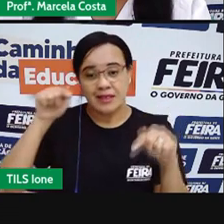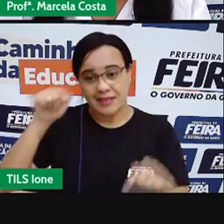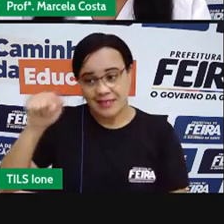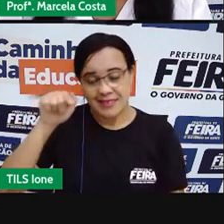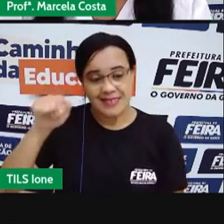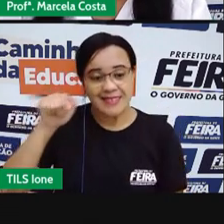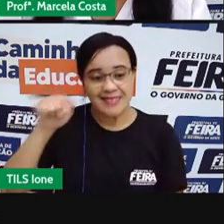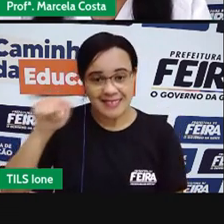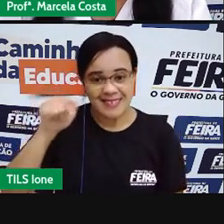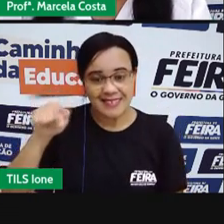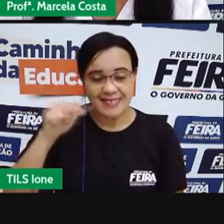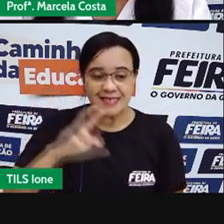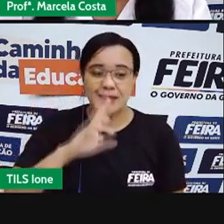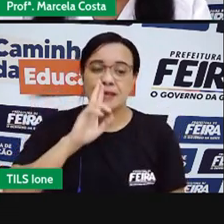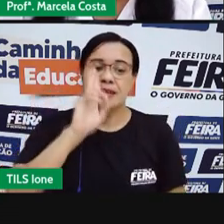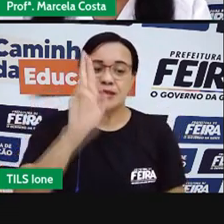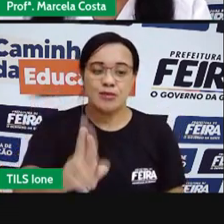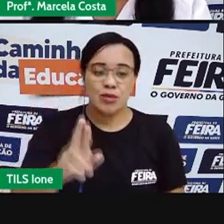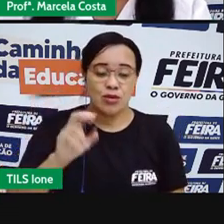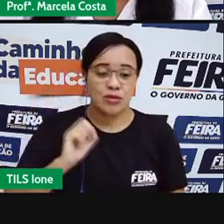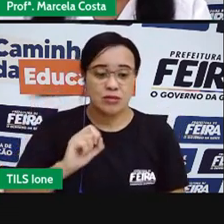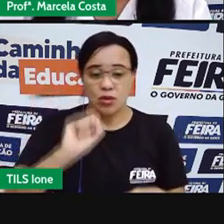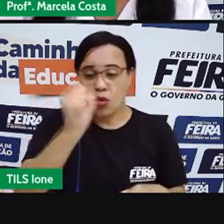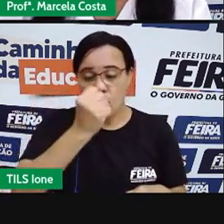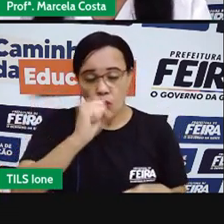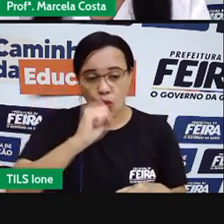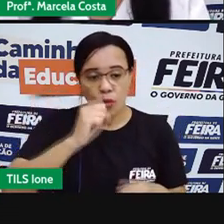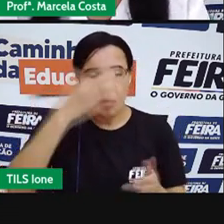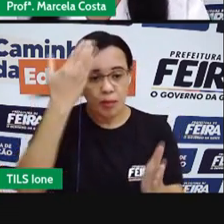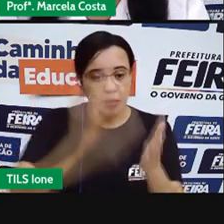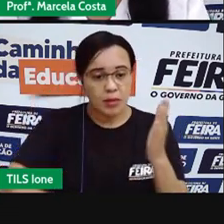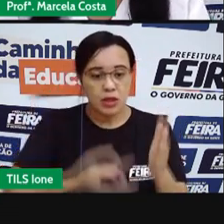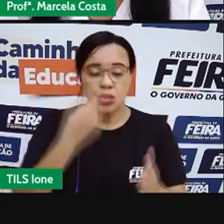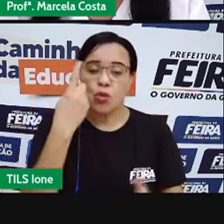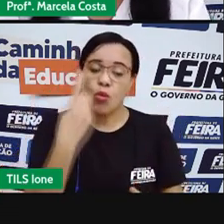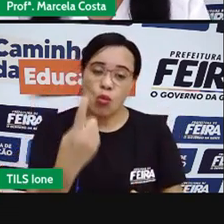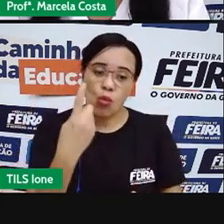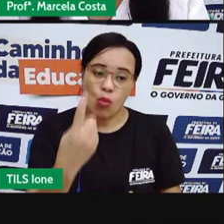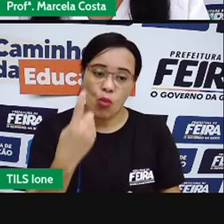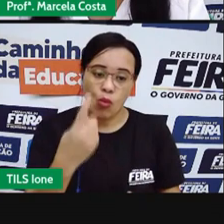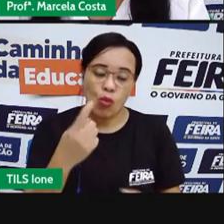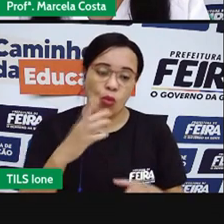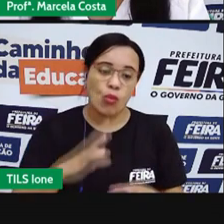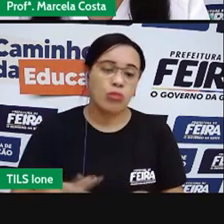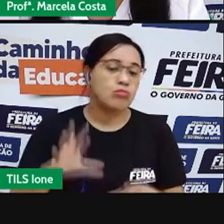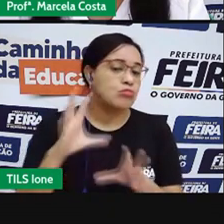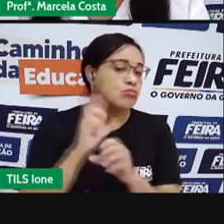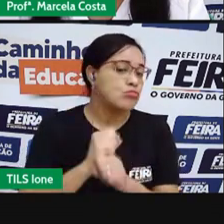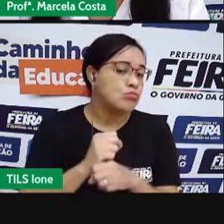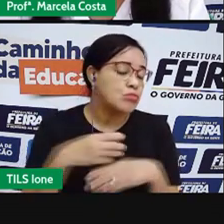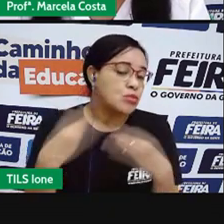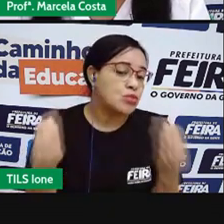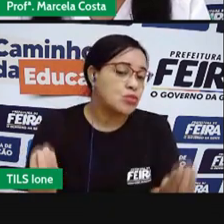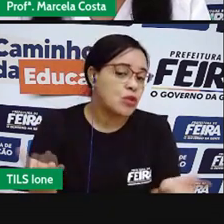1, 2, 3, 4, 5, 6, 7. Então, se eu tinha 8 pares de meia, eu perdi um, né? Um estragou, eu fiquei